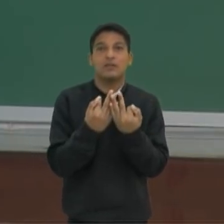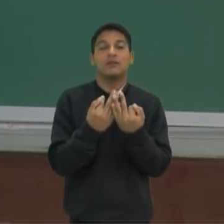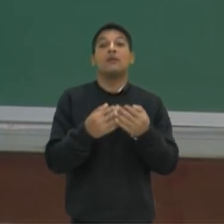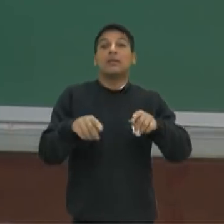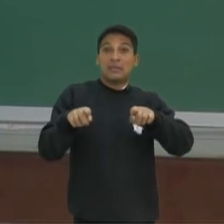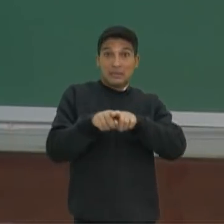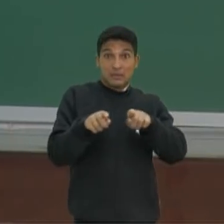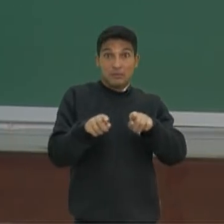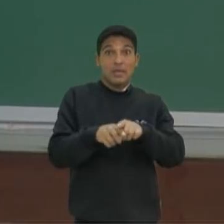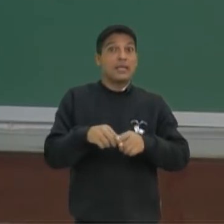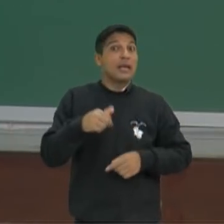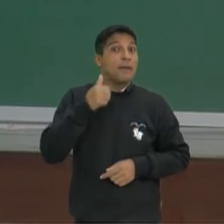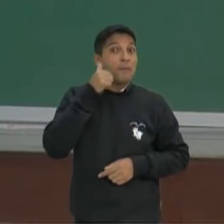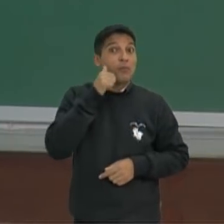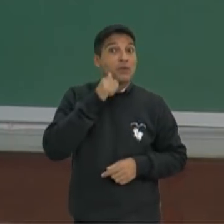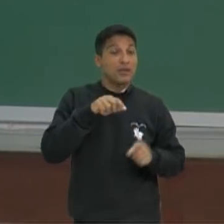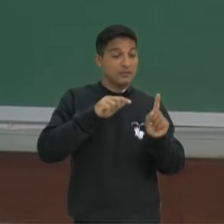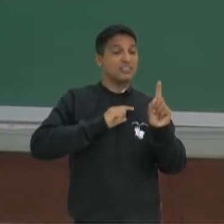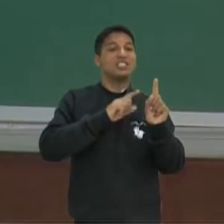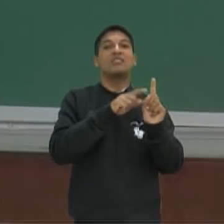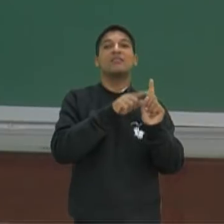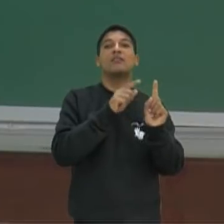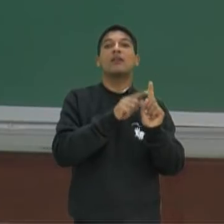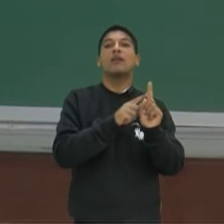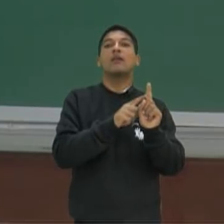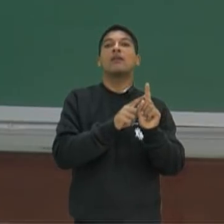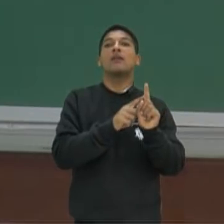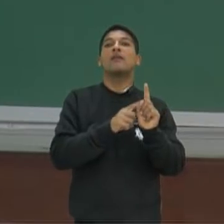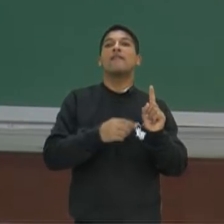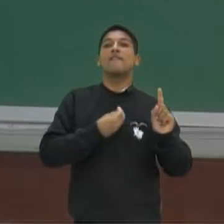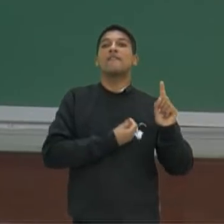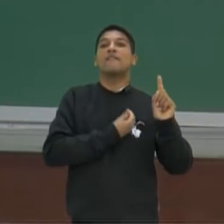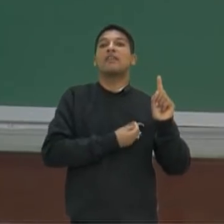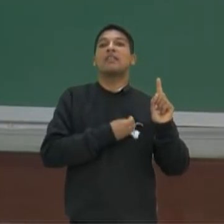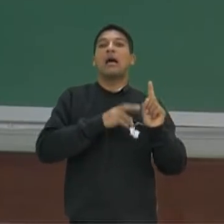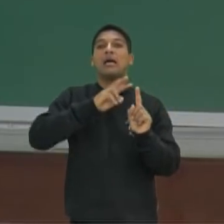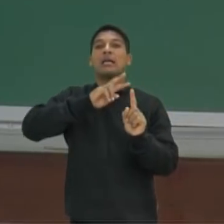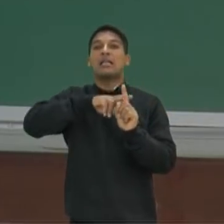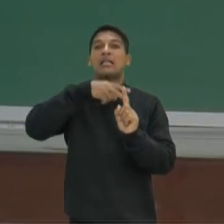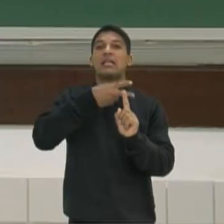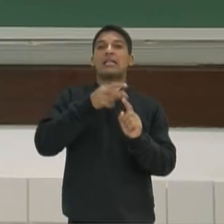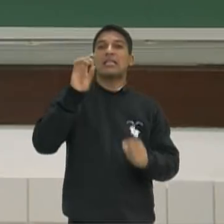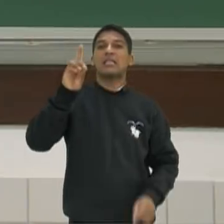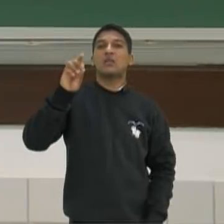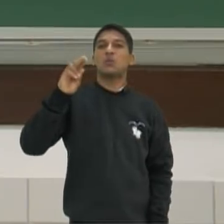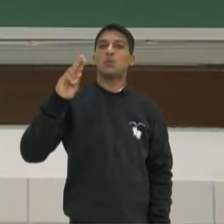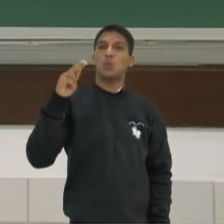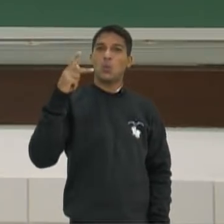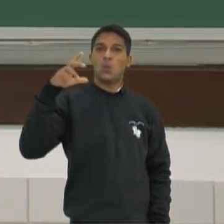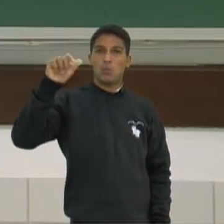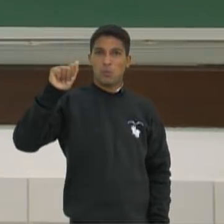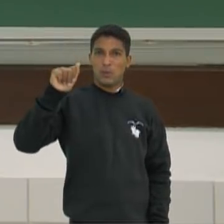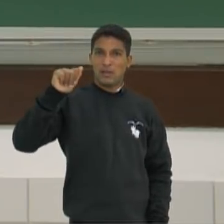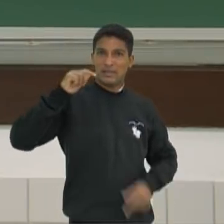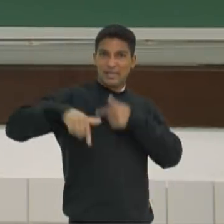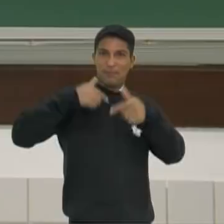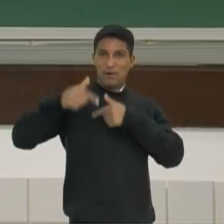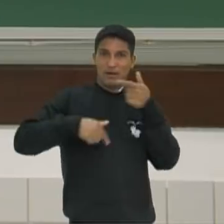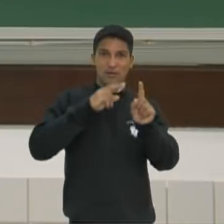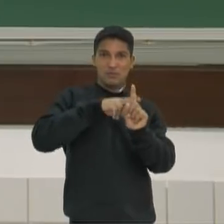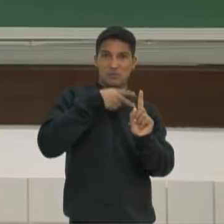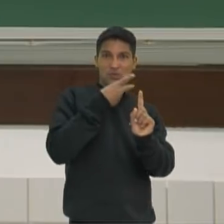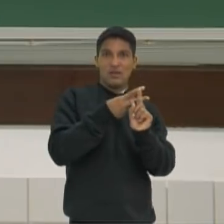tanto a estrutura social da vida que nós vivemos no século XXI, onde as mulheres acabam tendo essas duplas jornadas, cuidando da família,